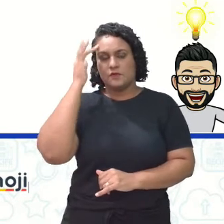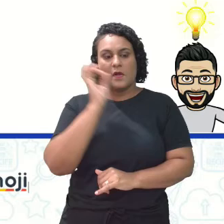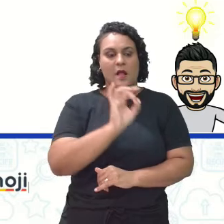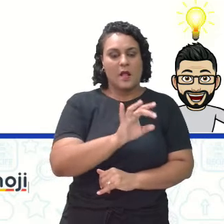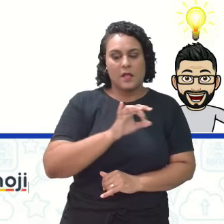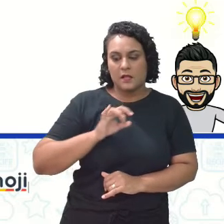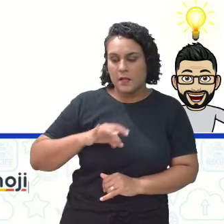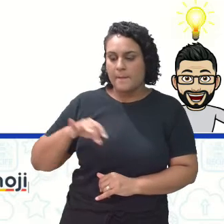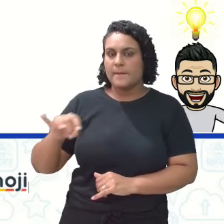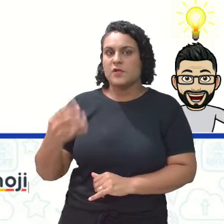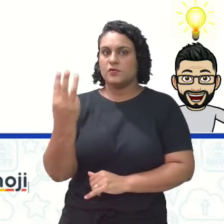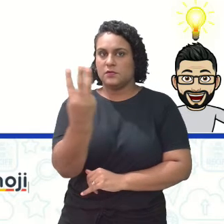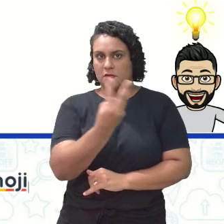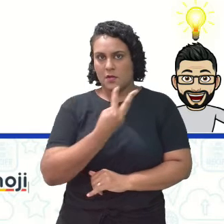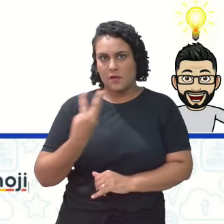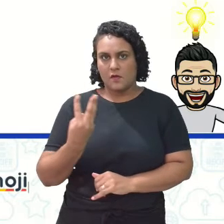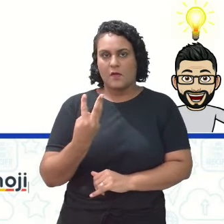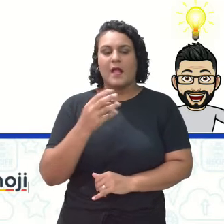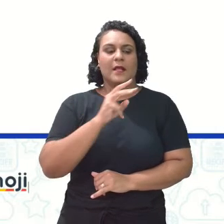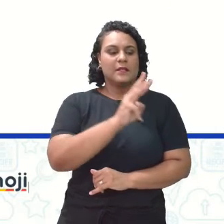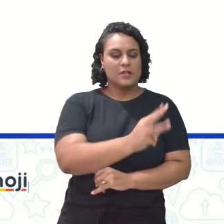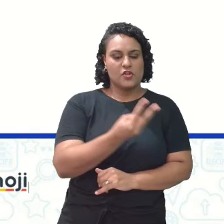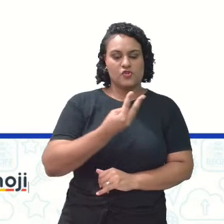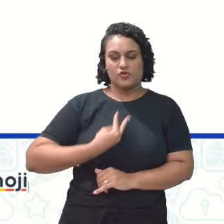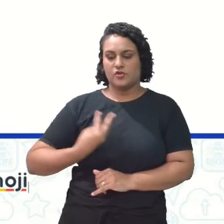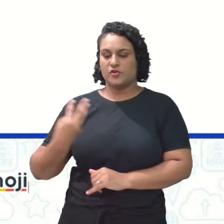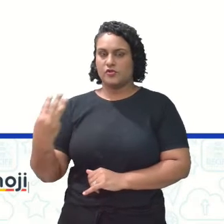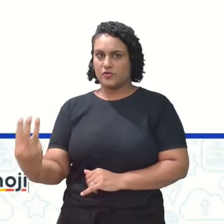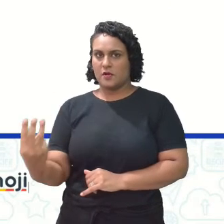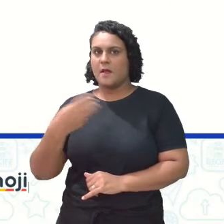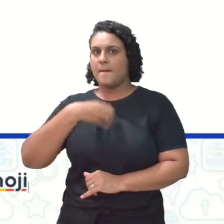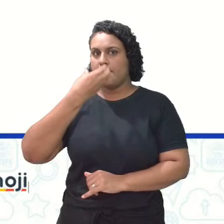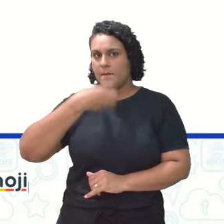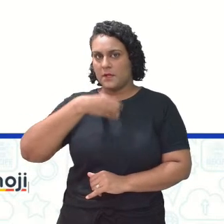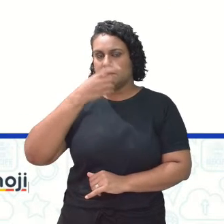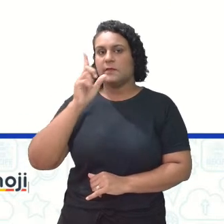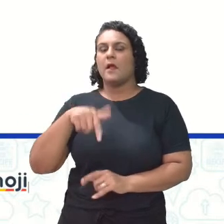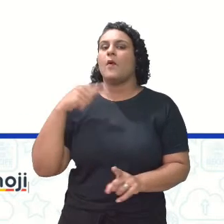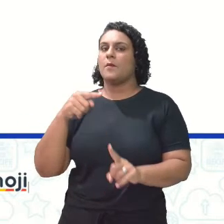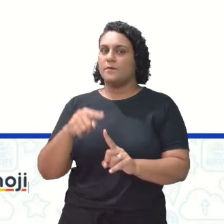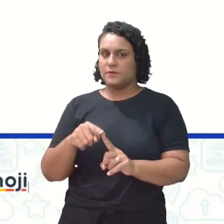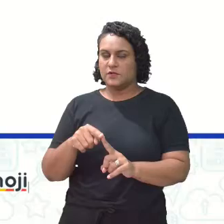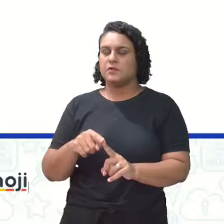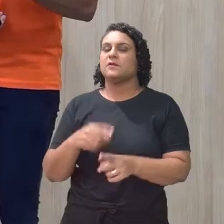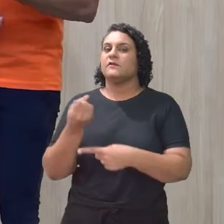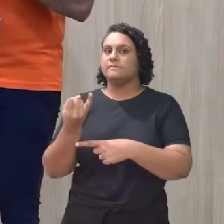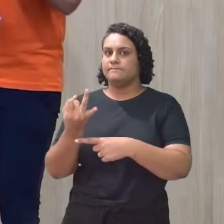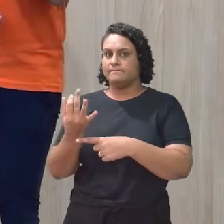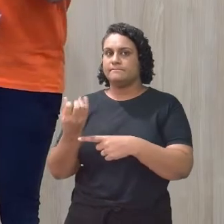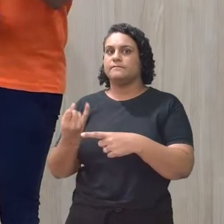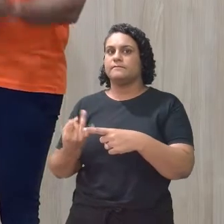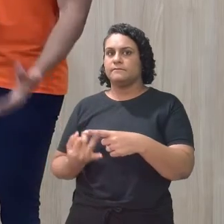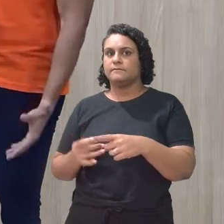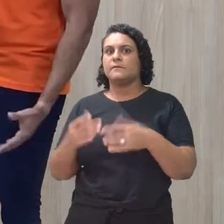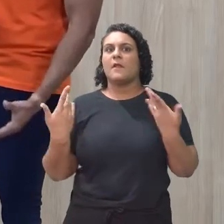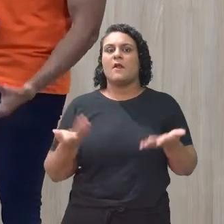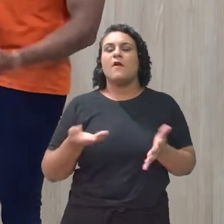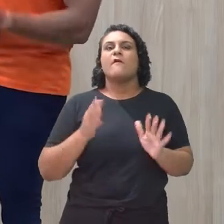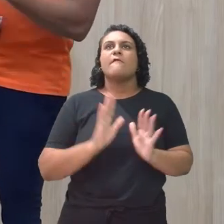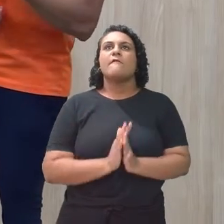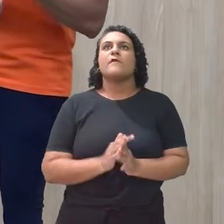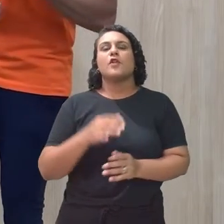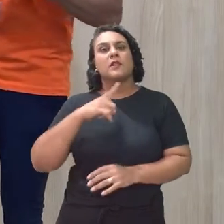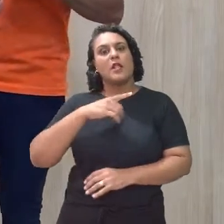uma ficou com 3 maçãs. Então, essa é a ideia aí da fração. Eu vou dividir 9